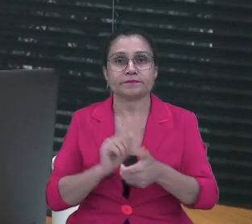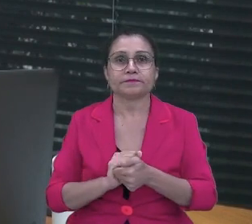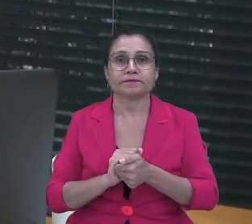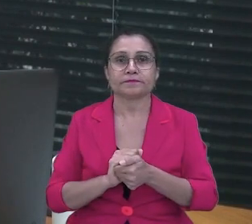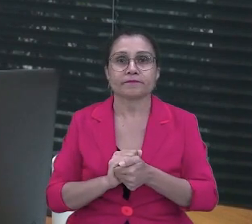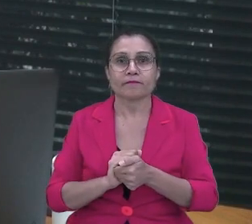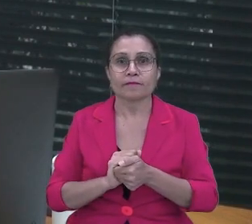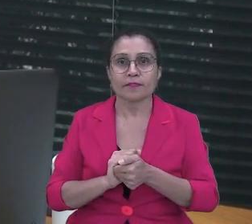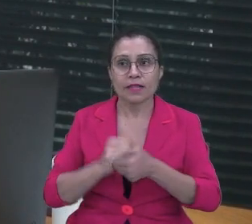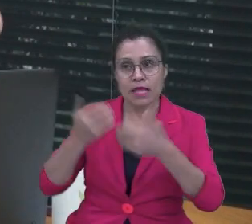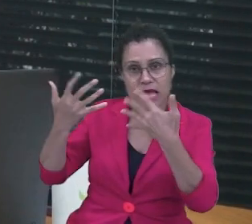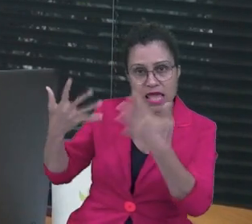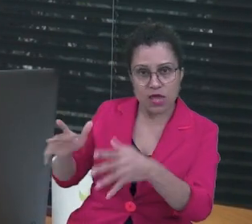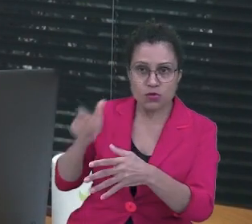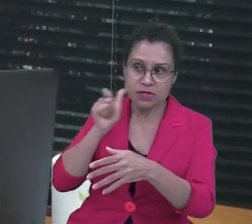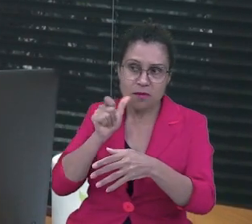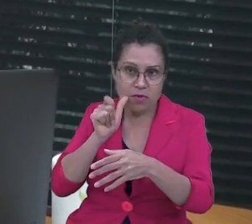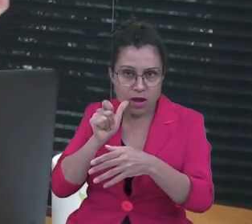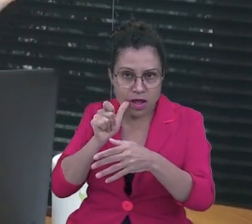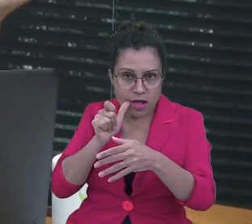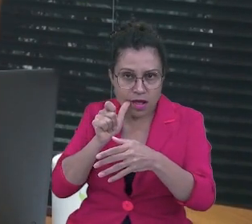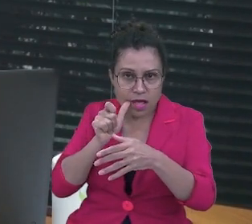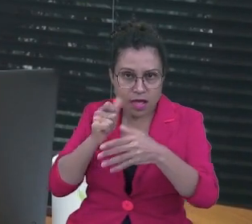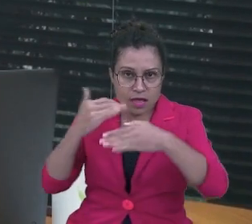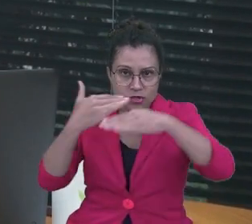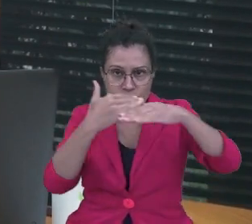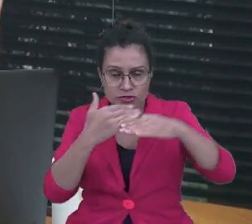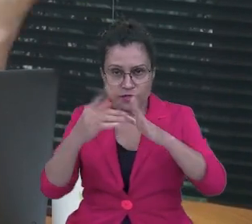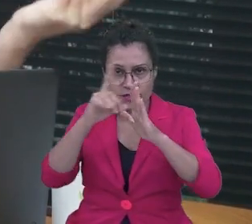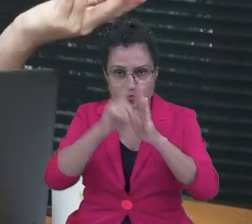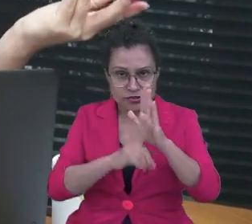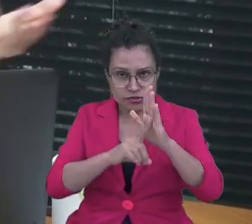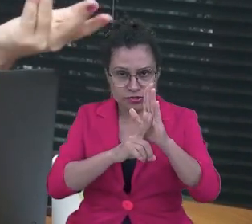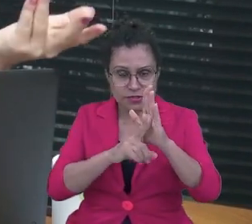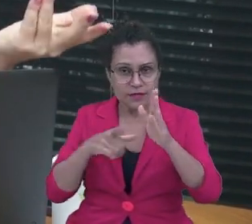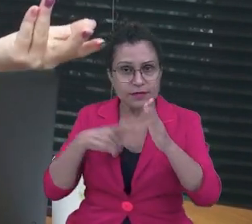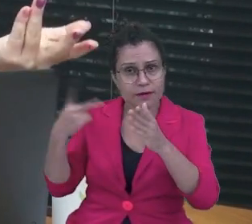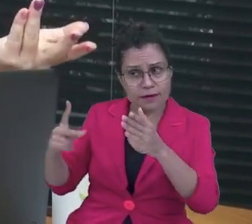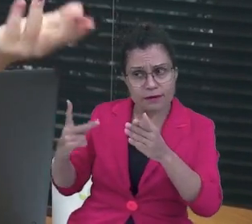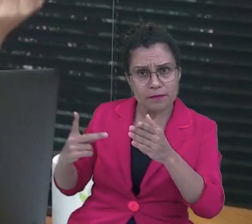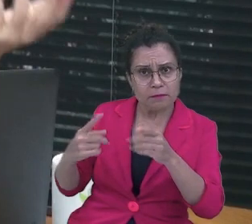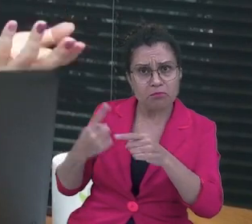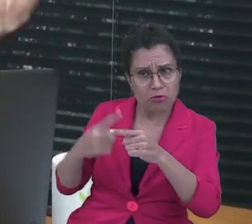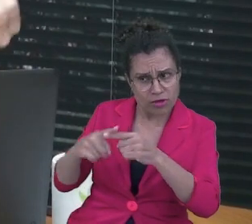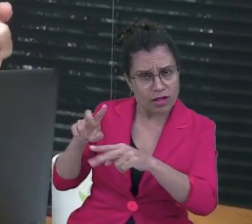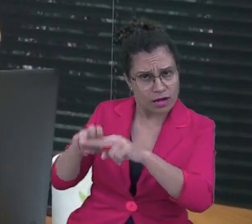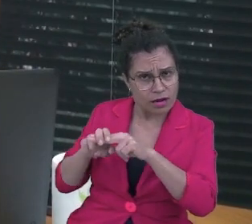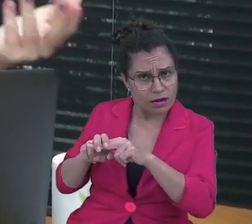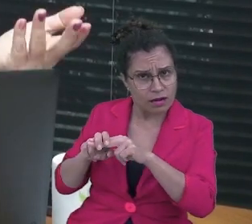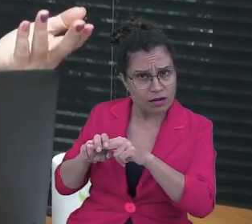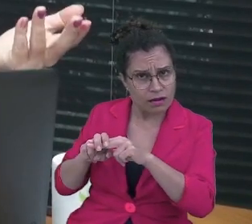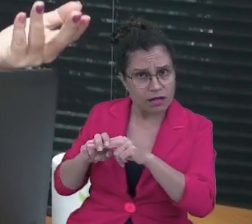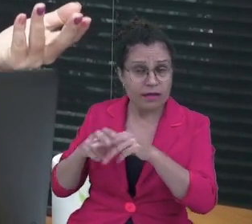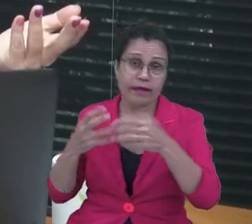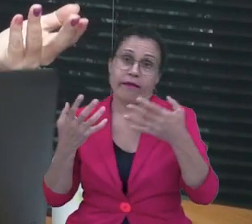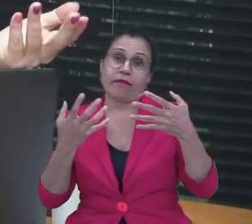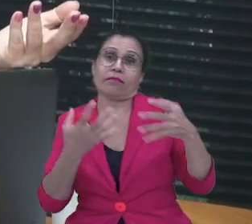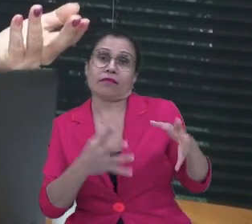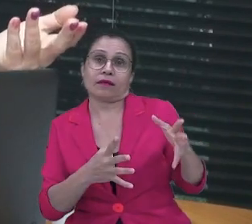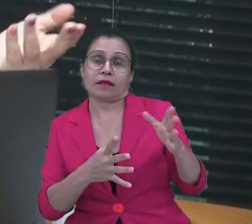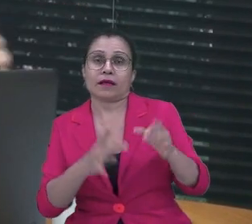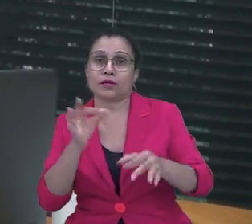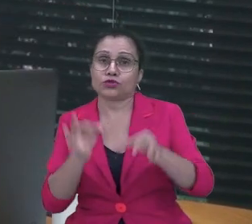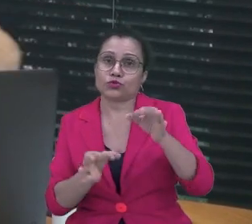assim: recusar à mulher a igualdade de direitos em virtude do sexo, pela condição dela, sim, é negar justiça à metade da